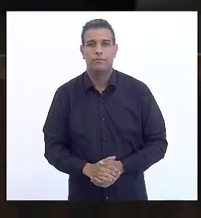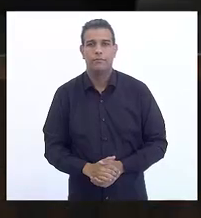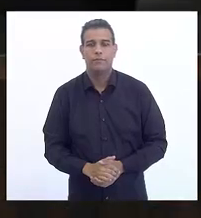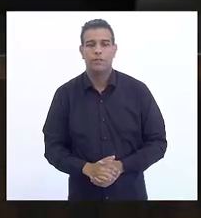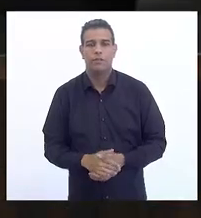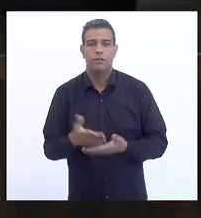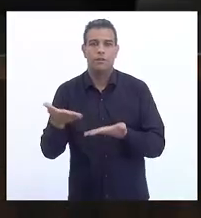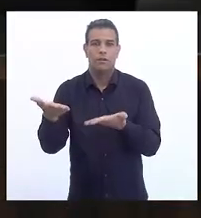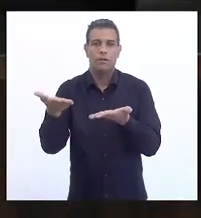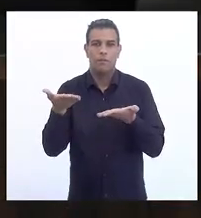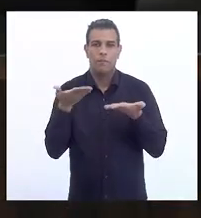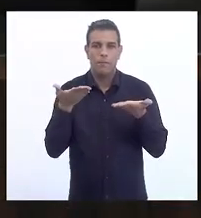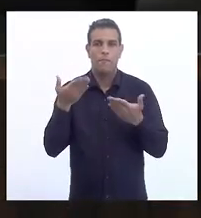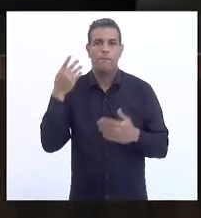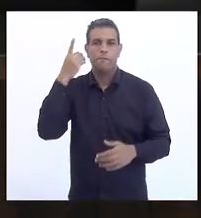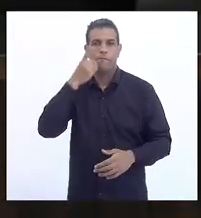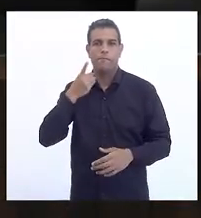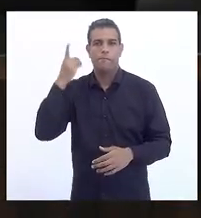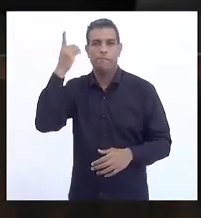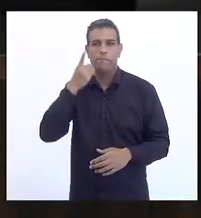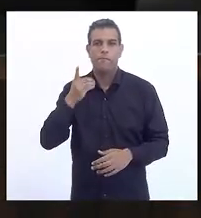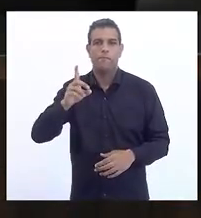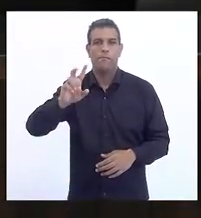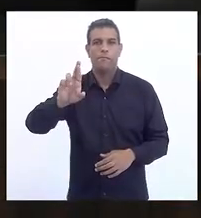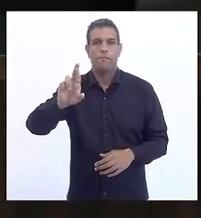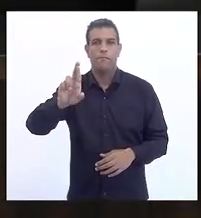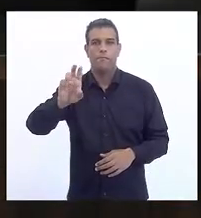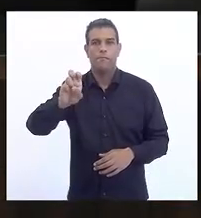Próxima oradora inscrita, deputada Renata Souza.